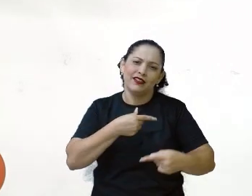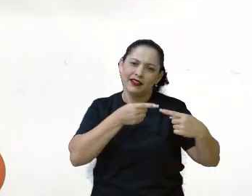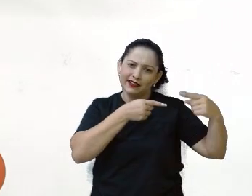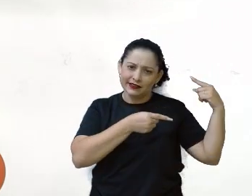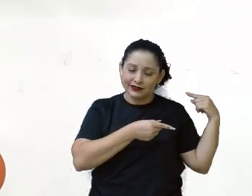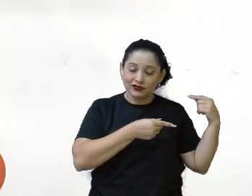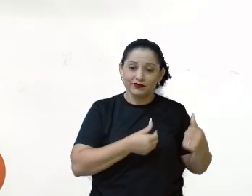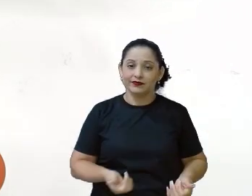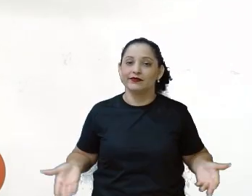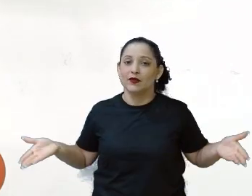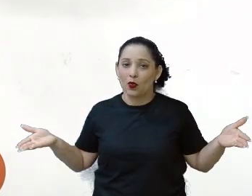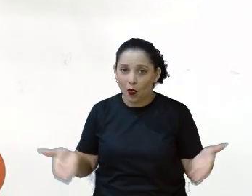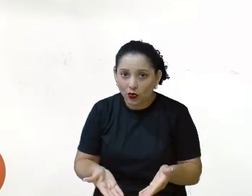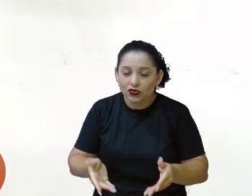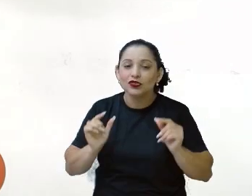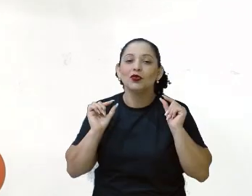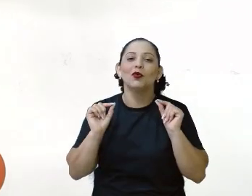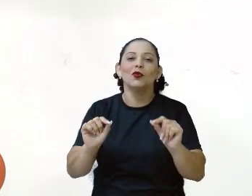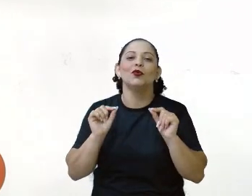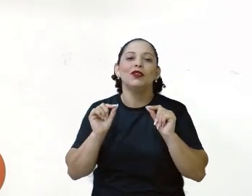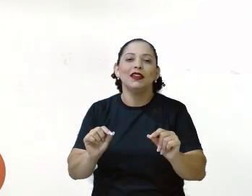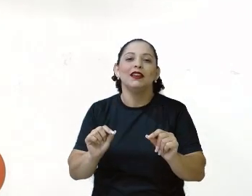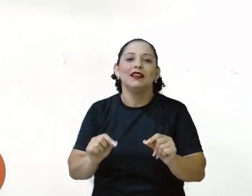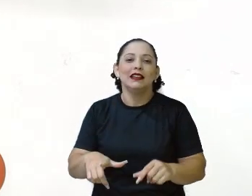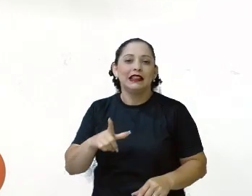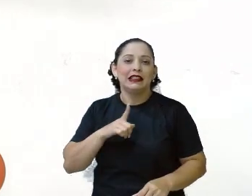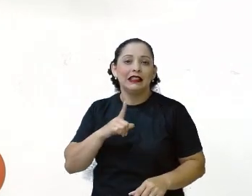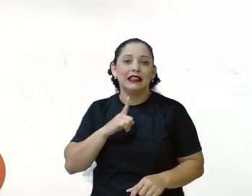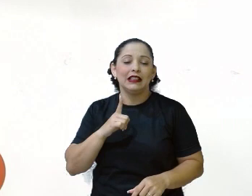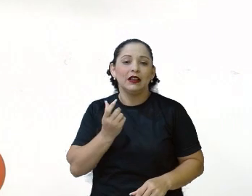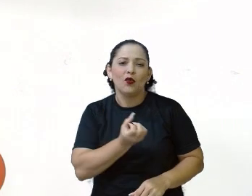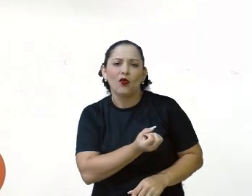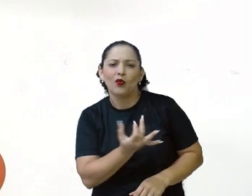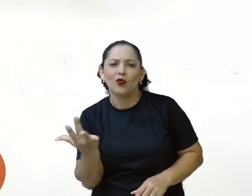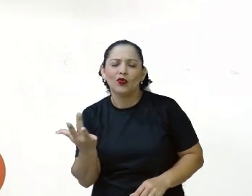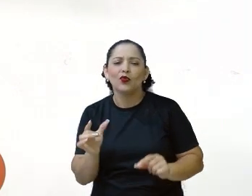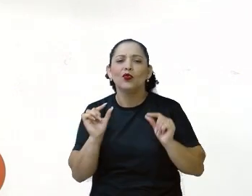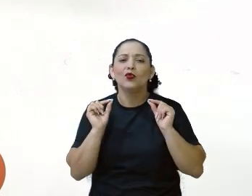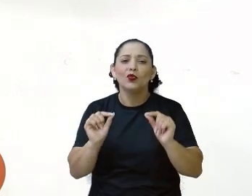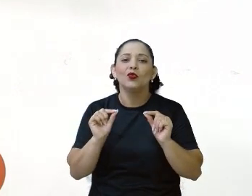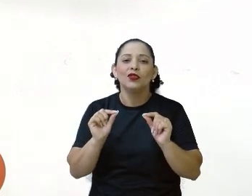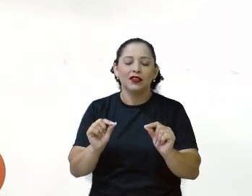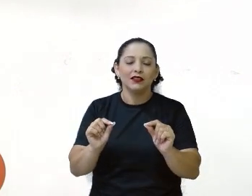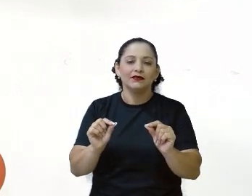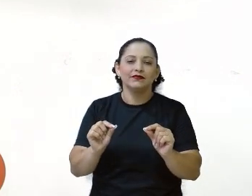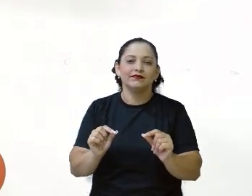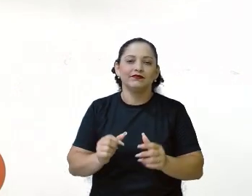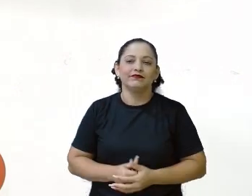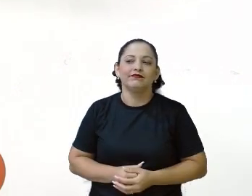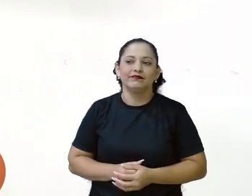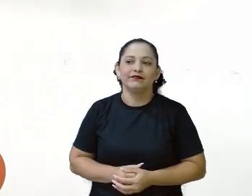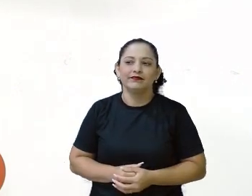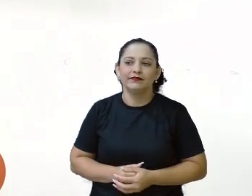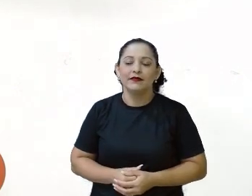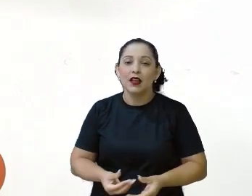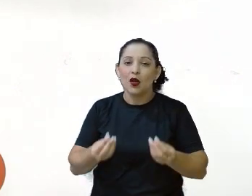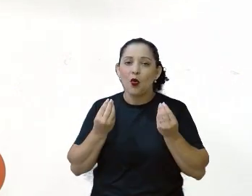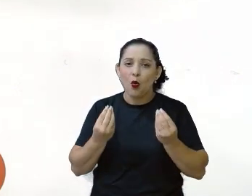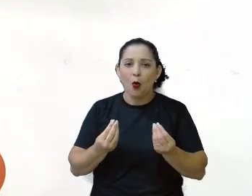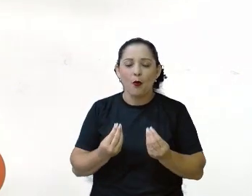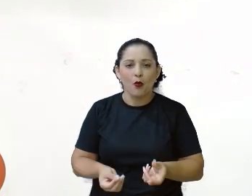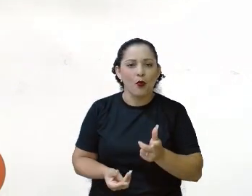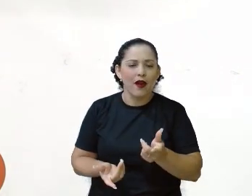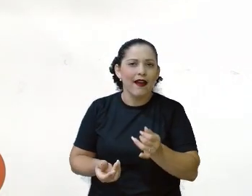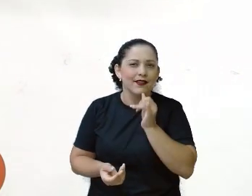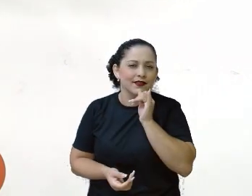E hoje a gente vai trabalhar medidas de capacidade, que é a medição